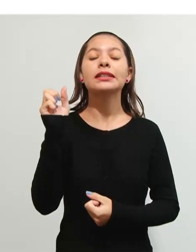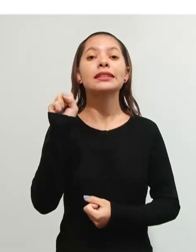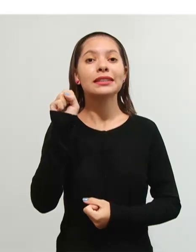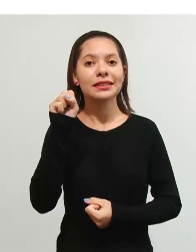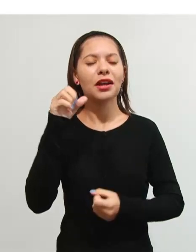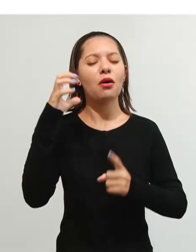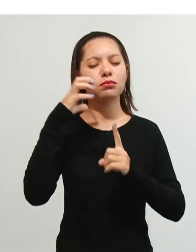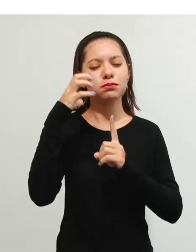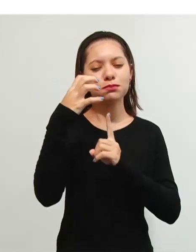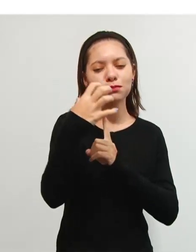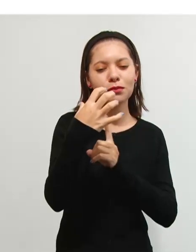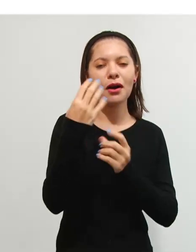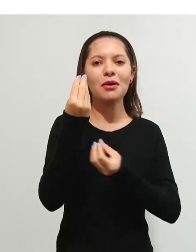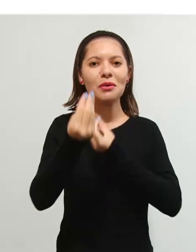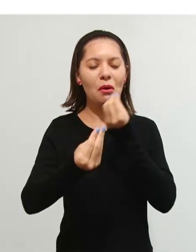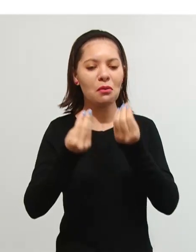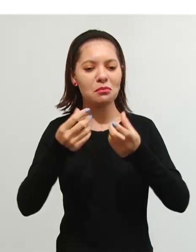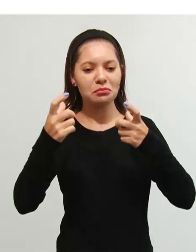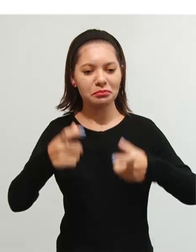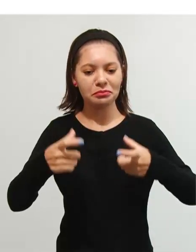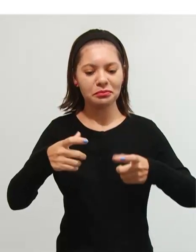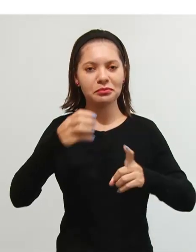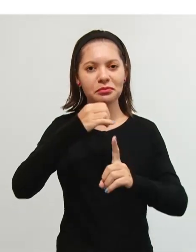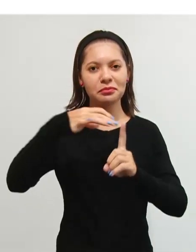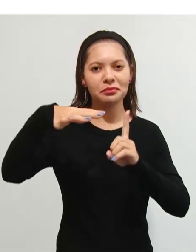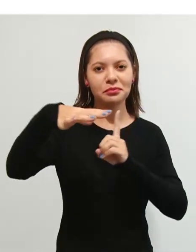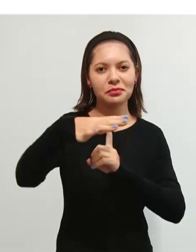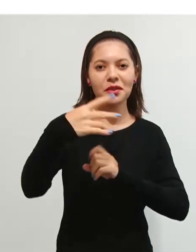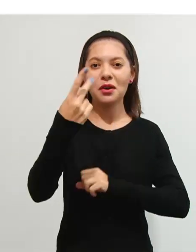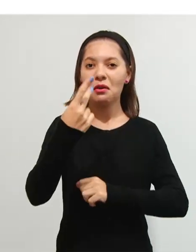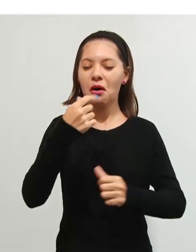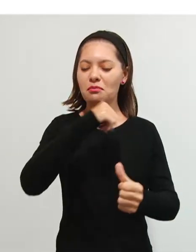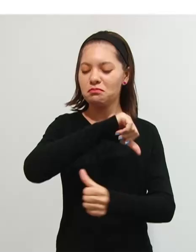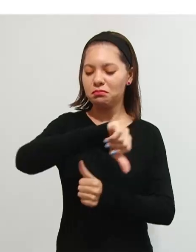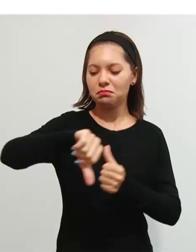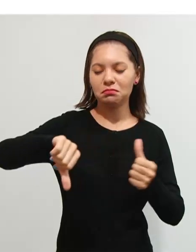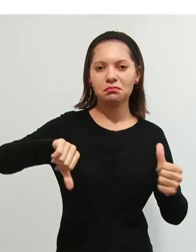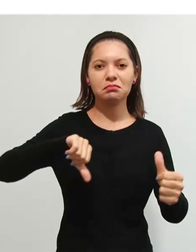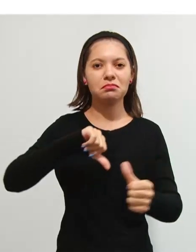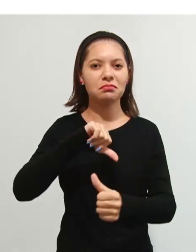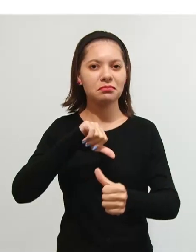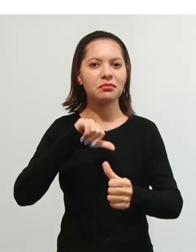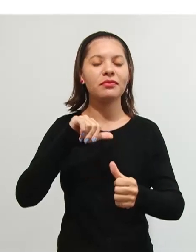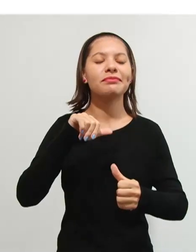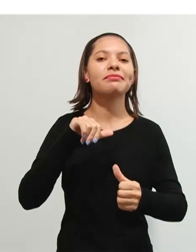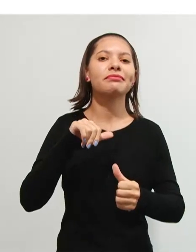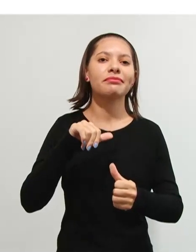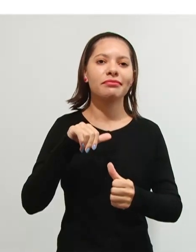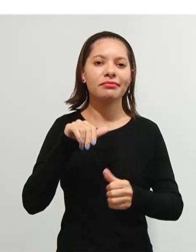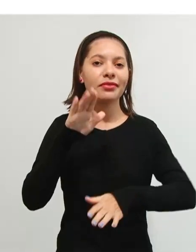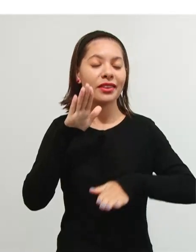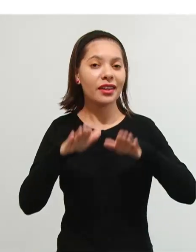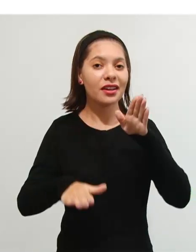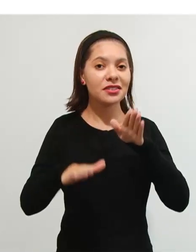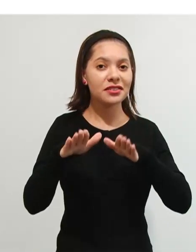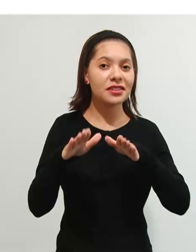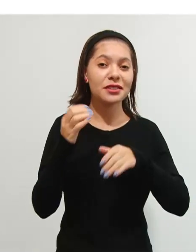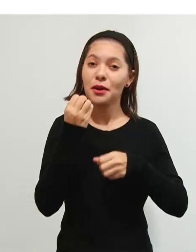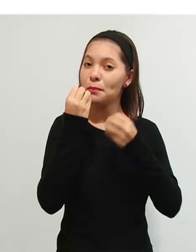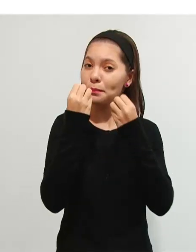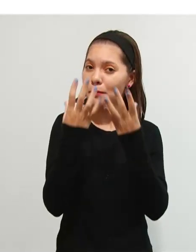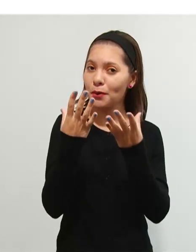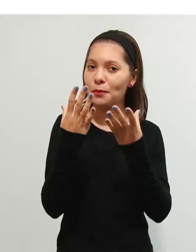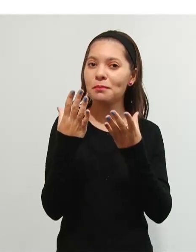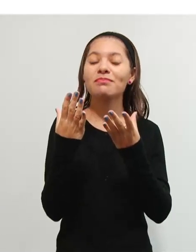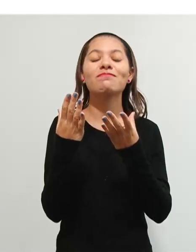completamente influenciados pelo meio. Nós somos moldados pelo meio. Às vezes isso pode trazer benefício, mas às vezes pode